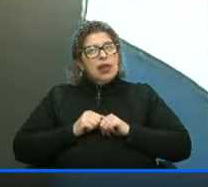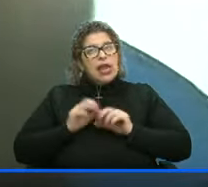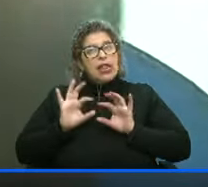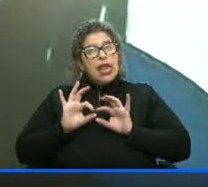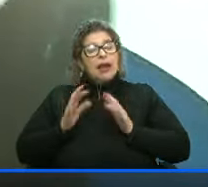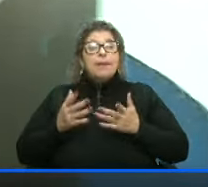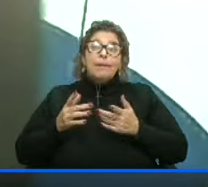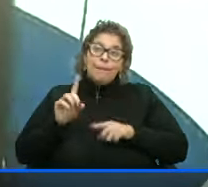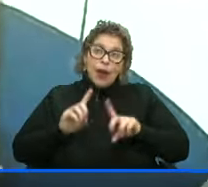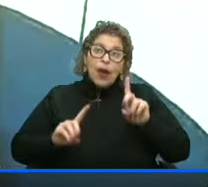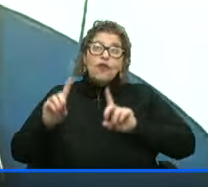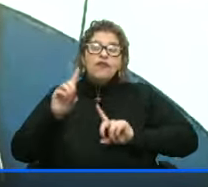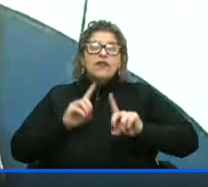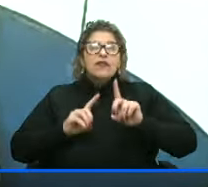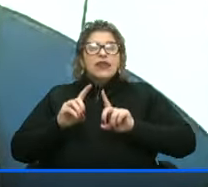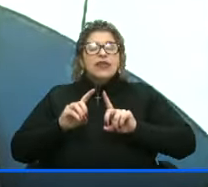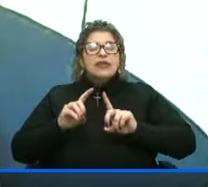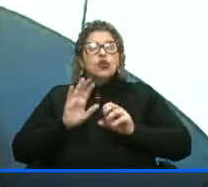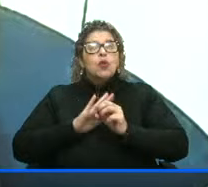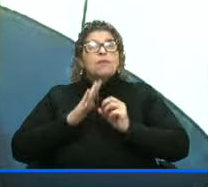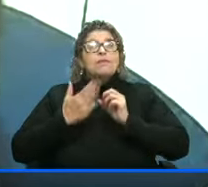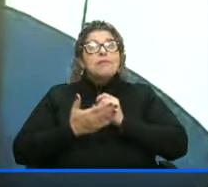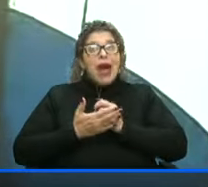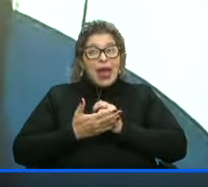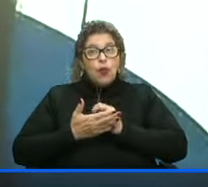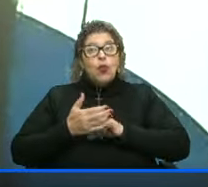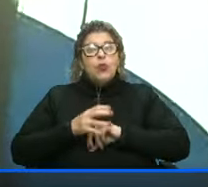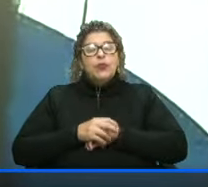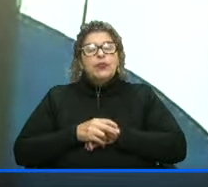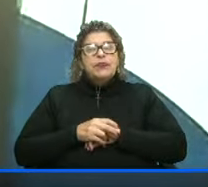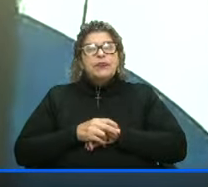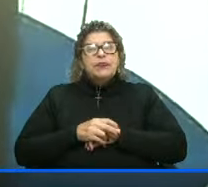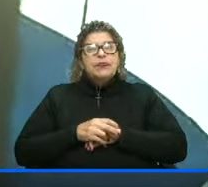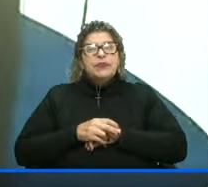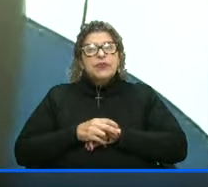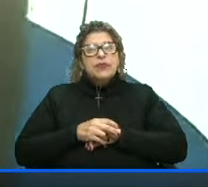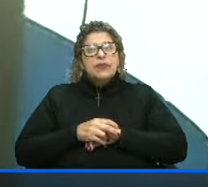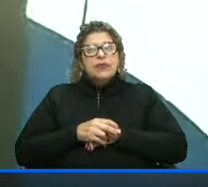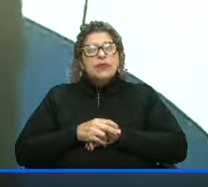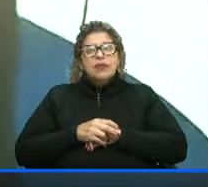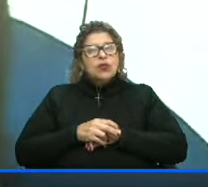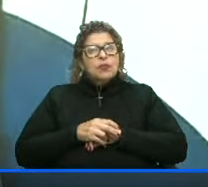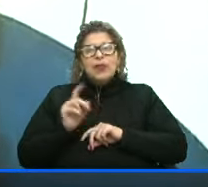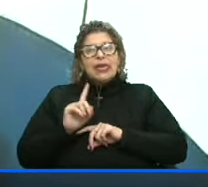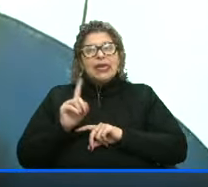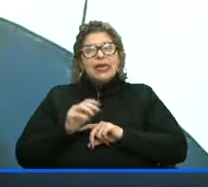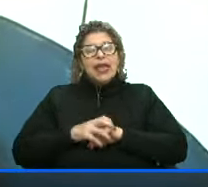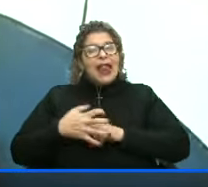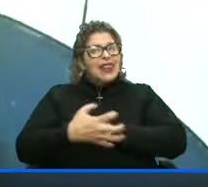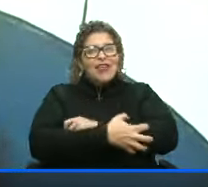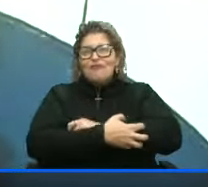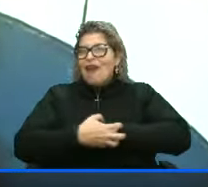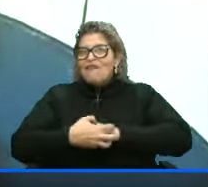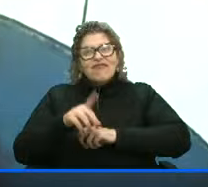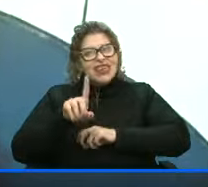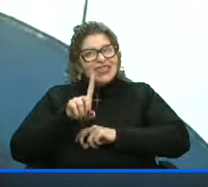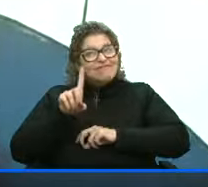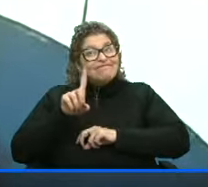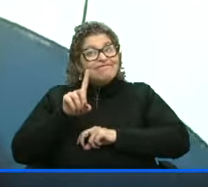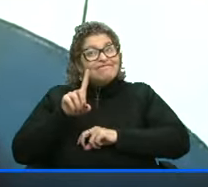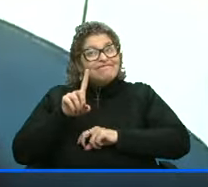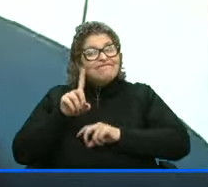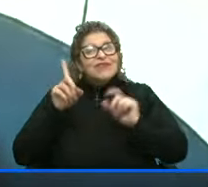está provavelmente numa região onde, eu digo que ela não está dentro de uma vila,